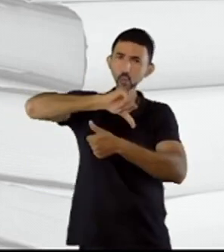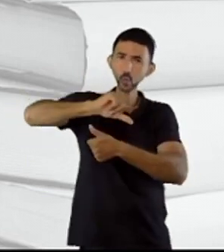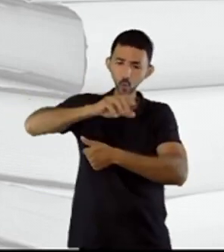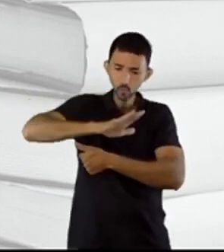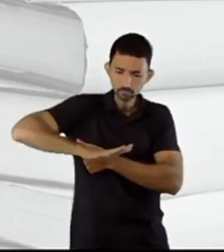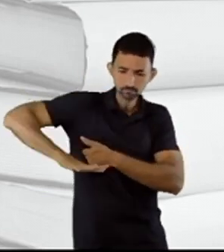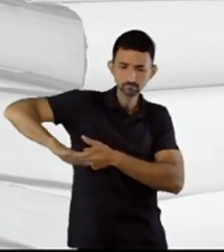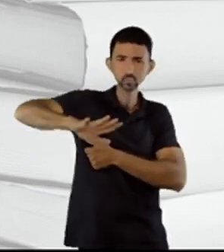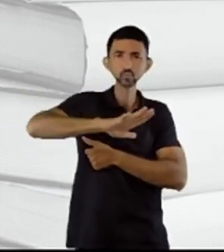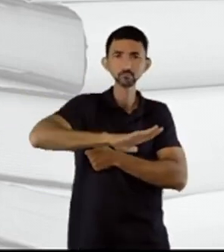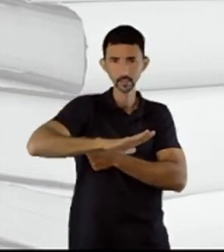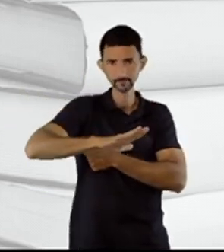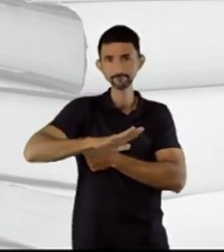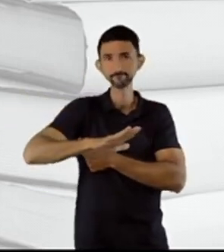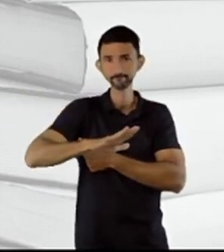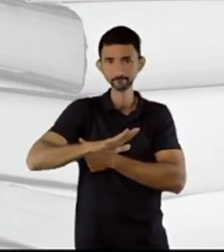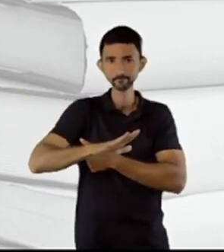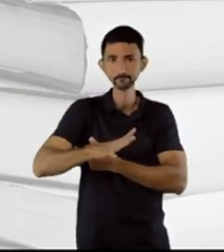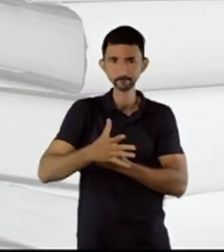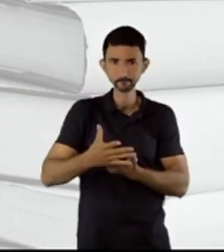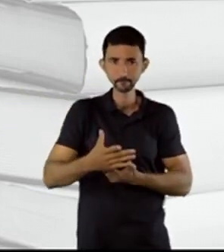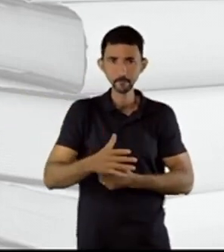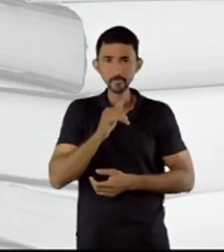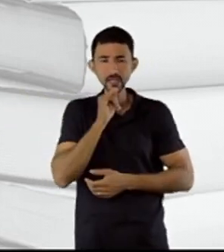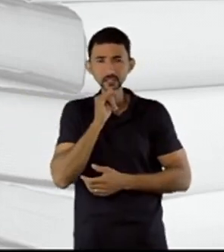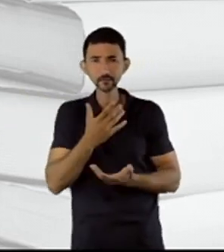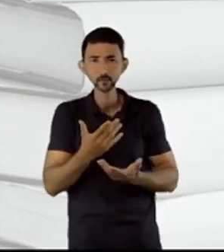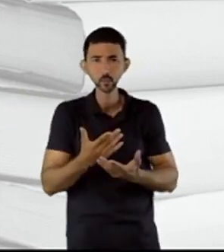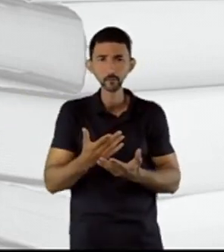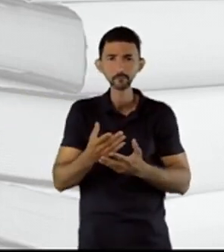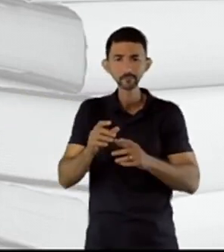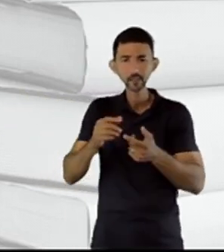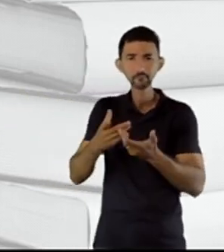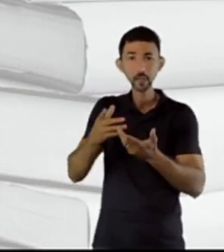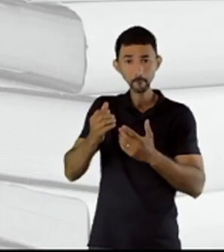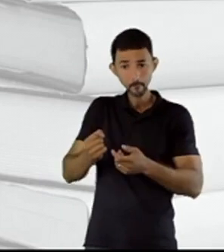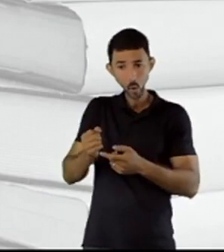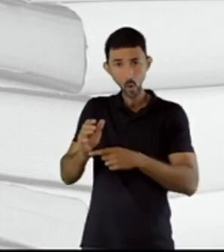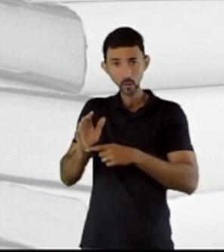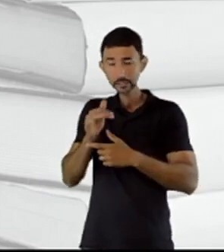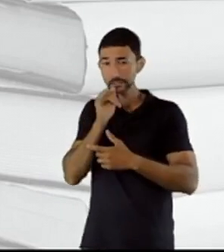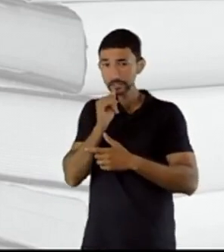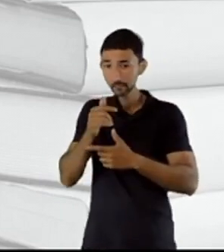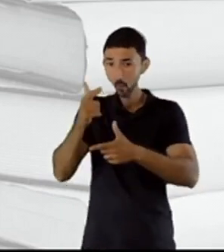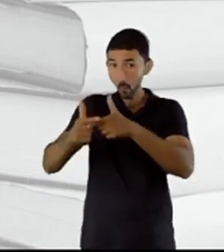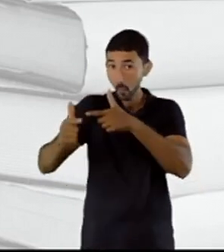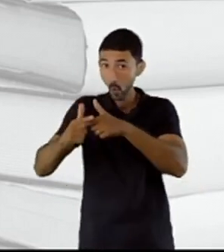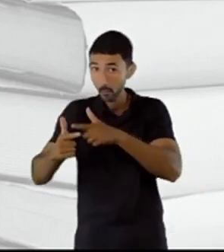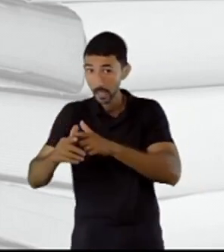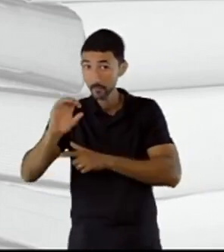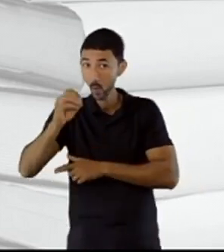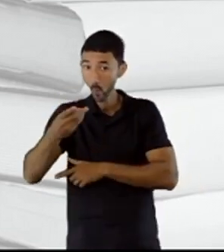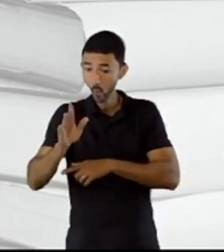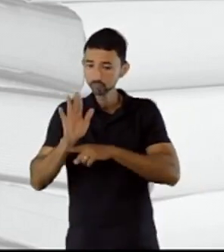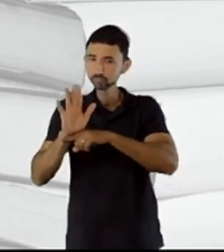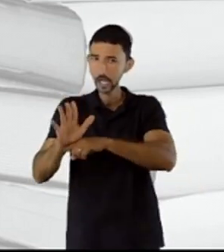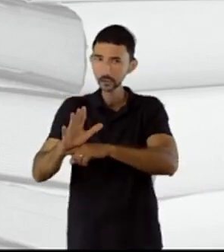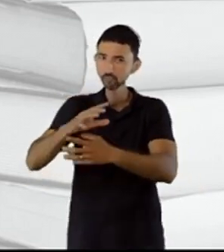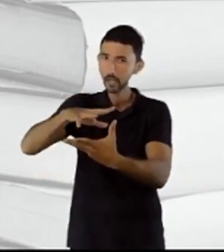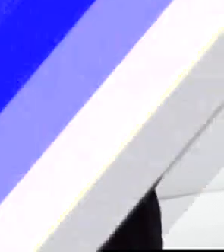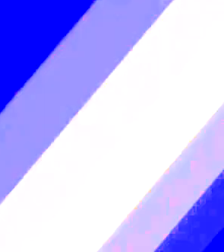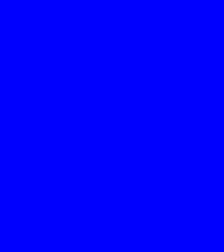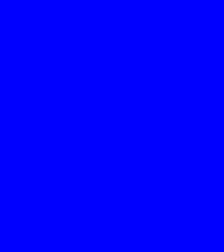do espaço, né? Então, a gente tem formas de prejudicar o planeta ou beneficiar esse planeta. Eu quero que